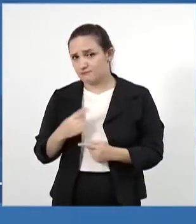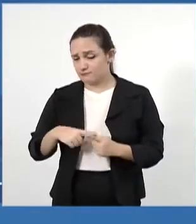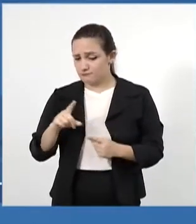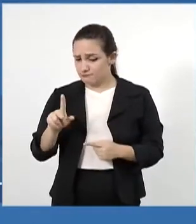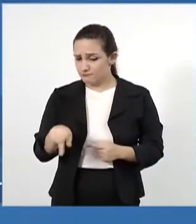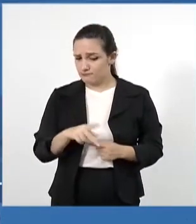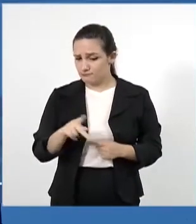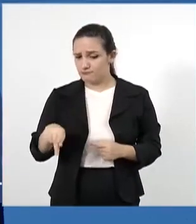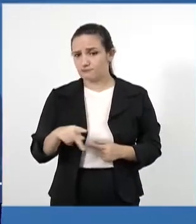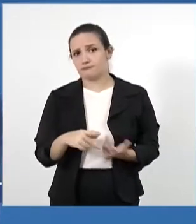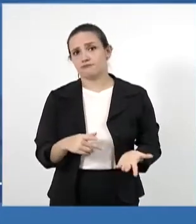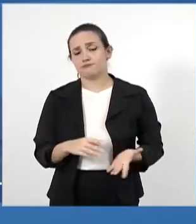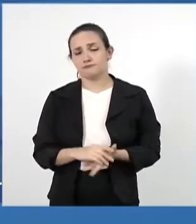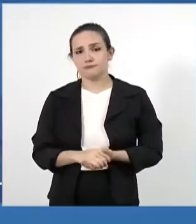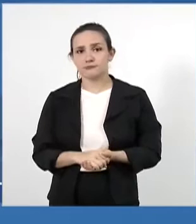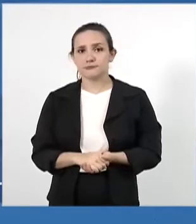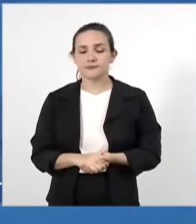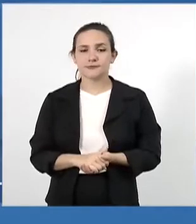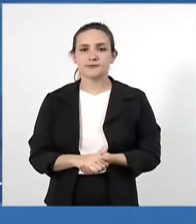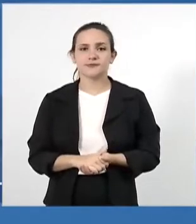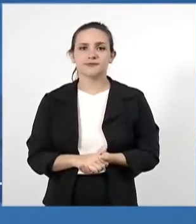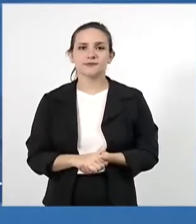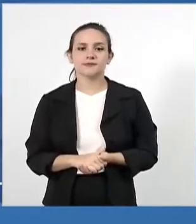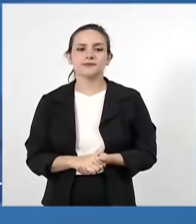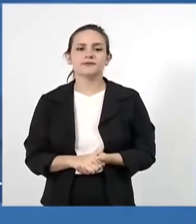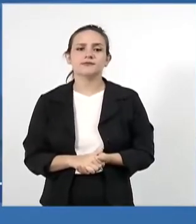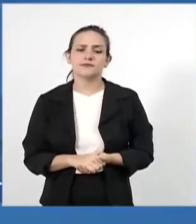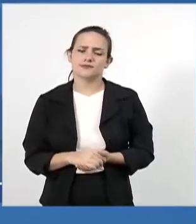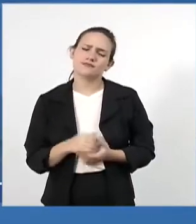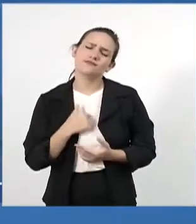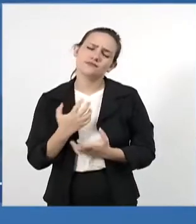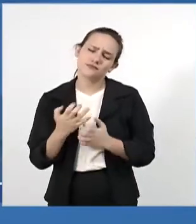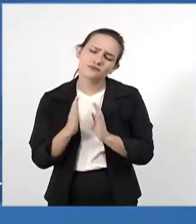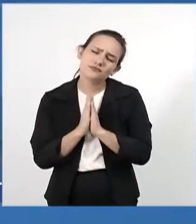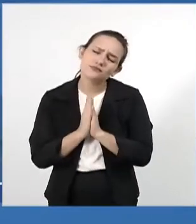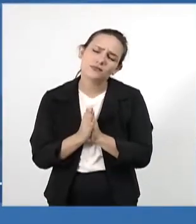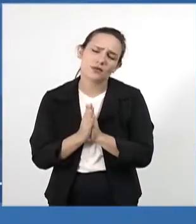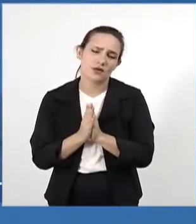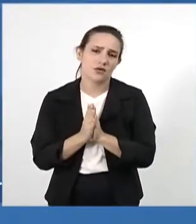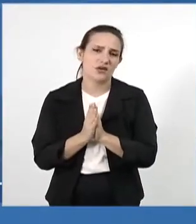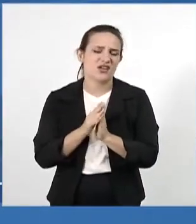professor. Então, nós gostaríamos